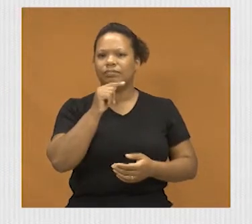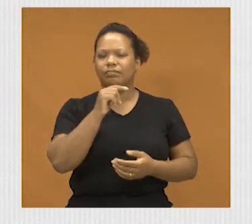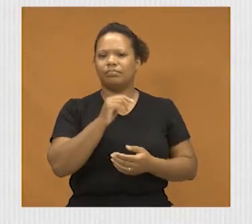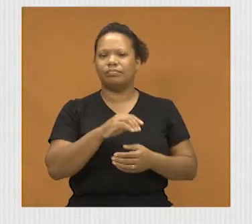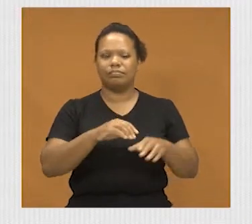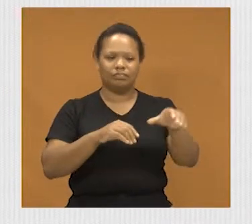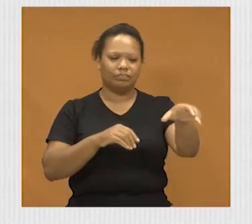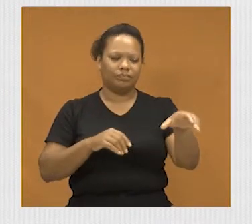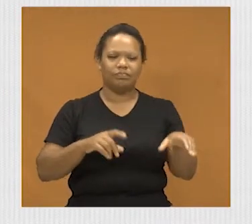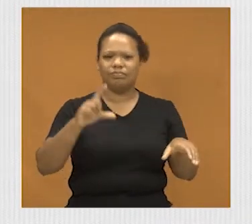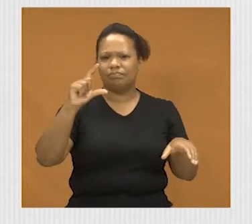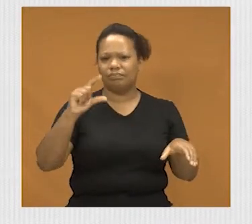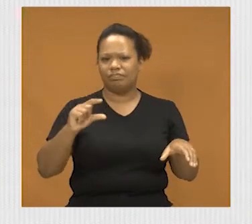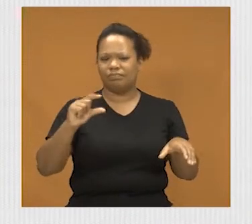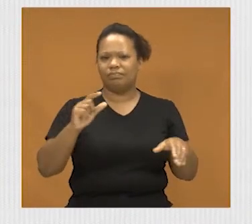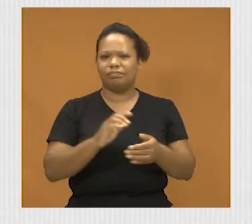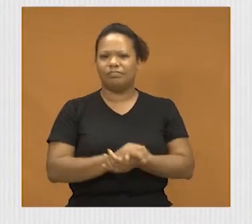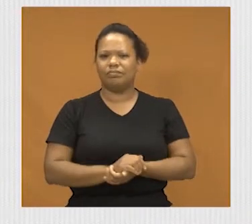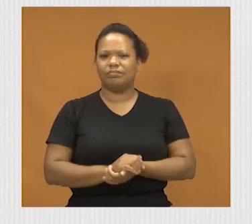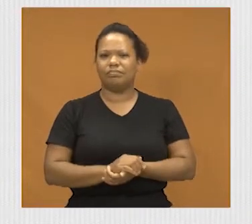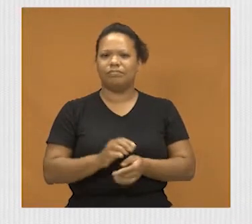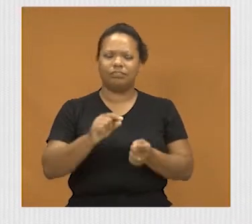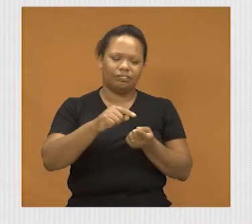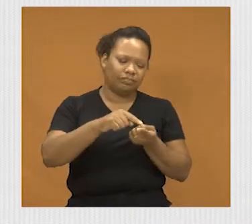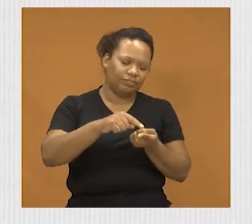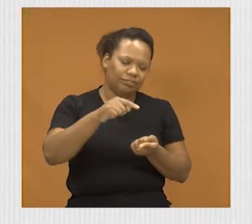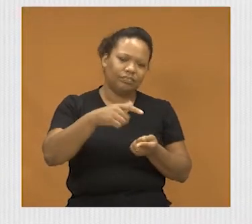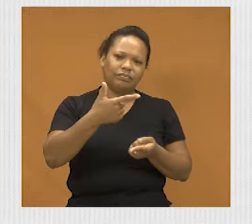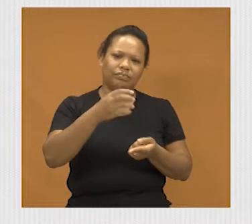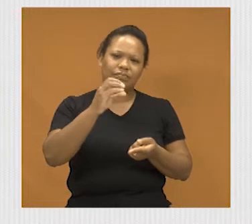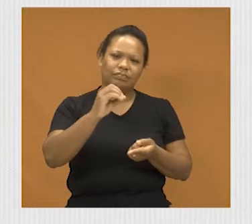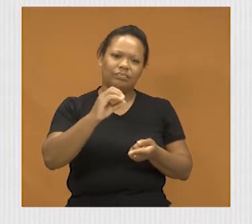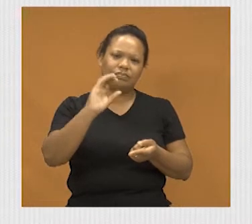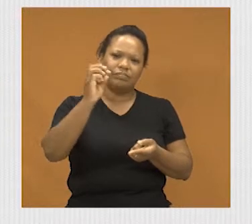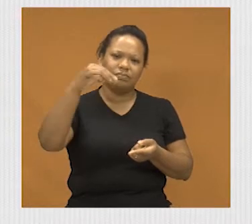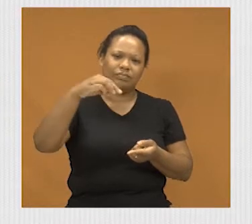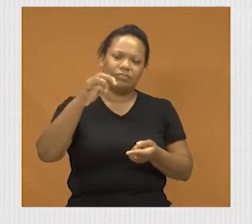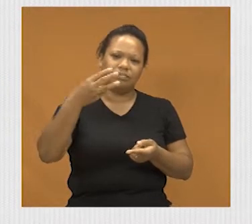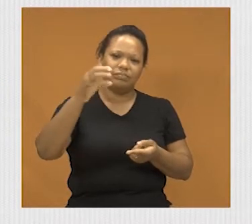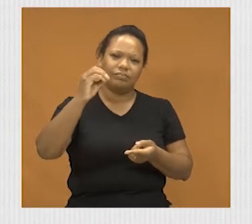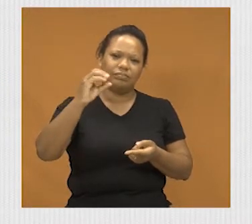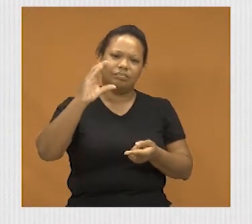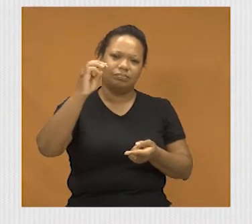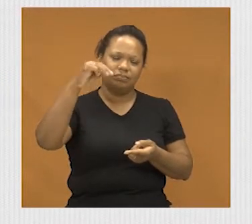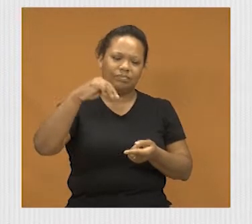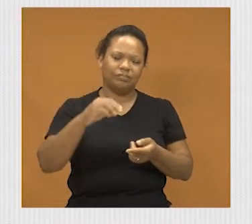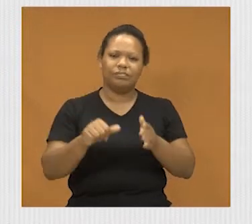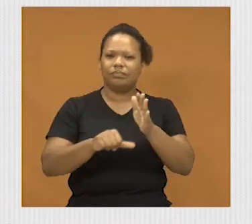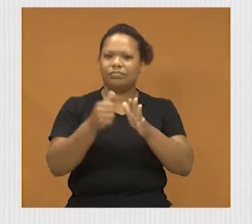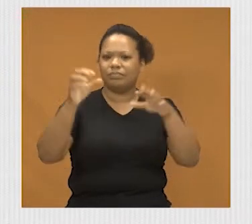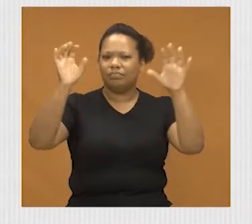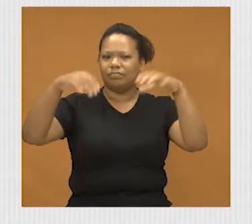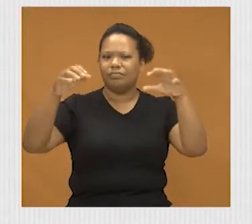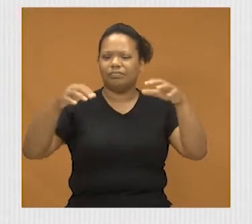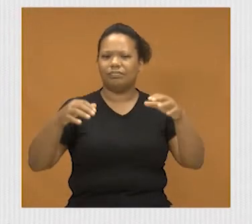pequenas valas na ordem de poucos centímetros, 20, 30 centímetros, e na primeira chuva que